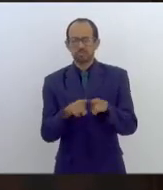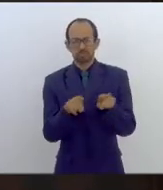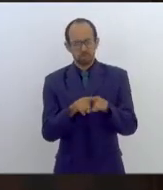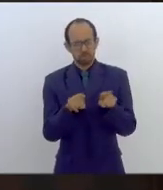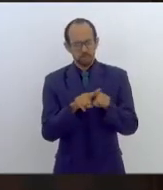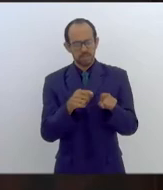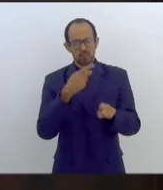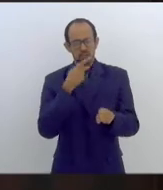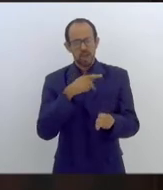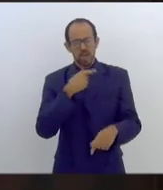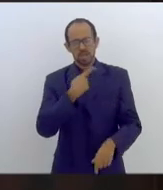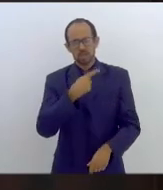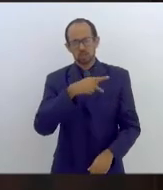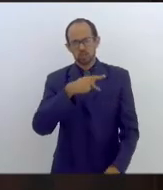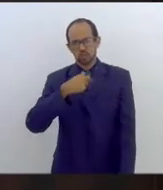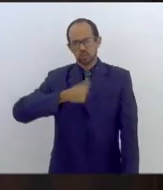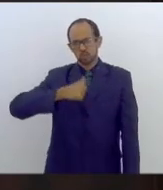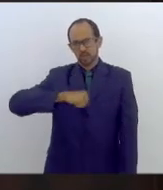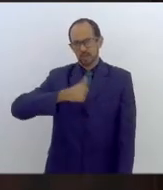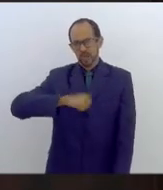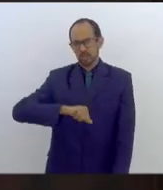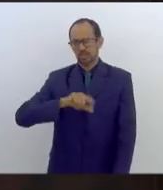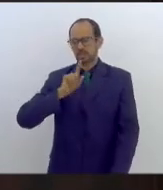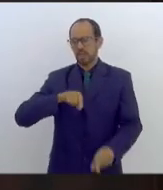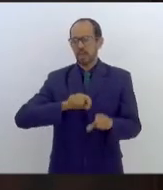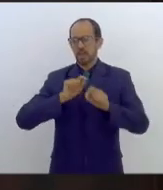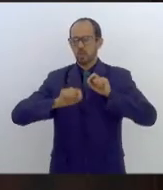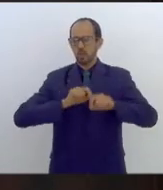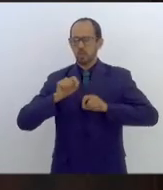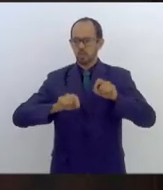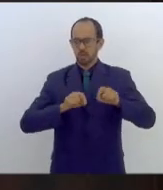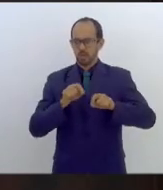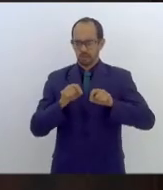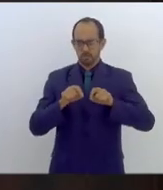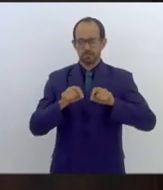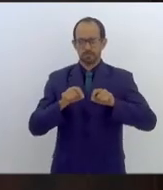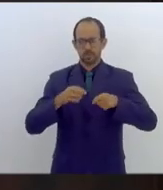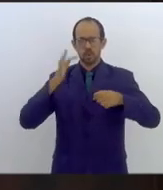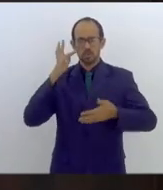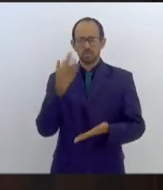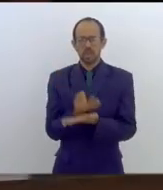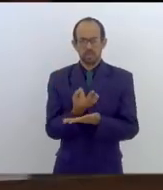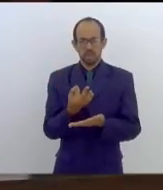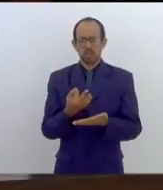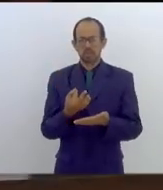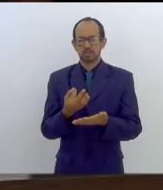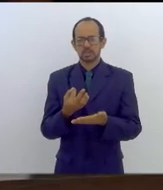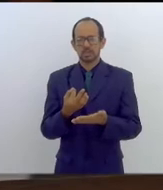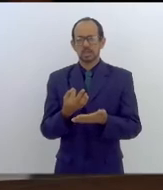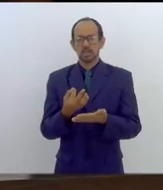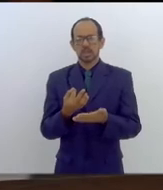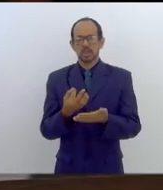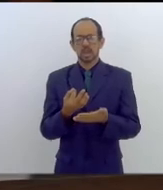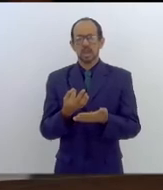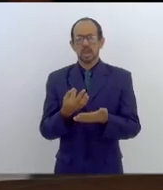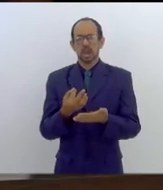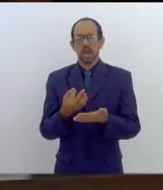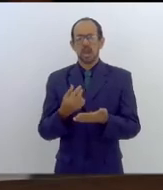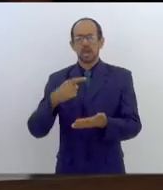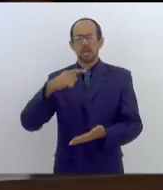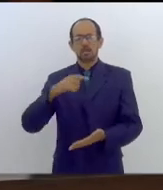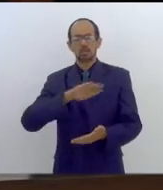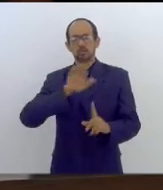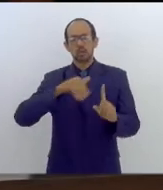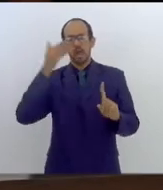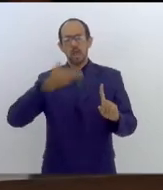qualidades é qualidades essas que certamente foram estão sendo